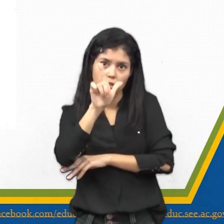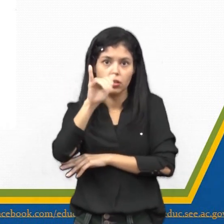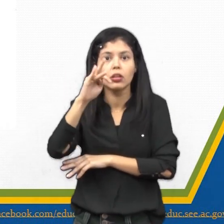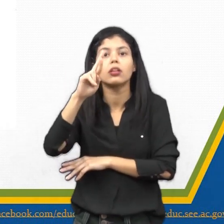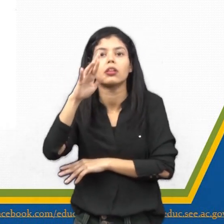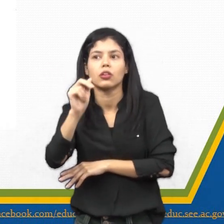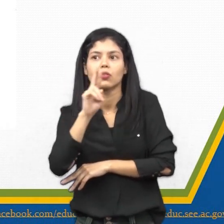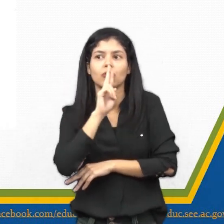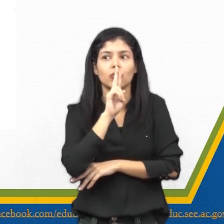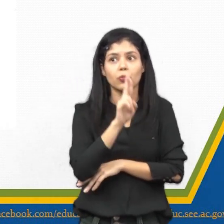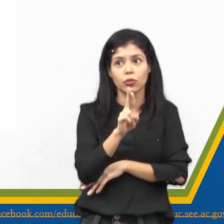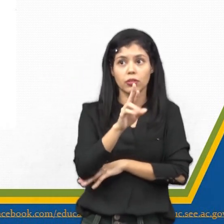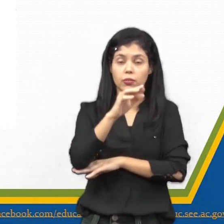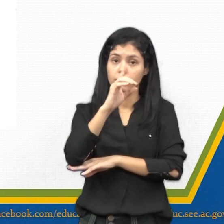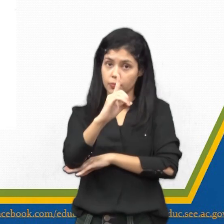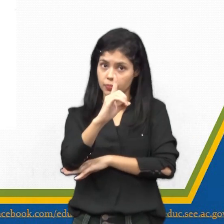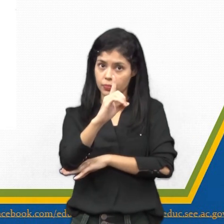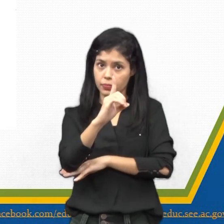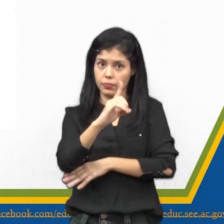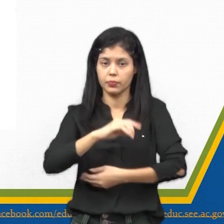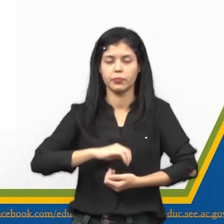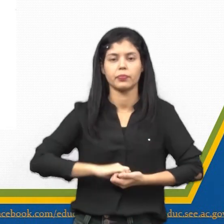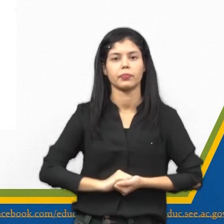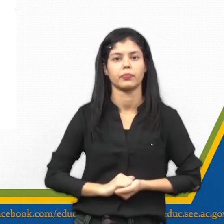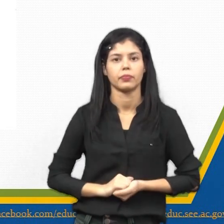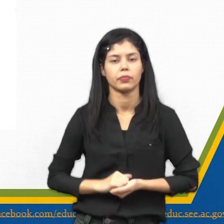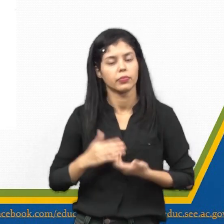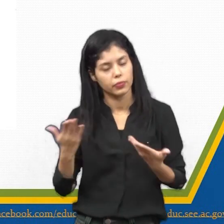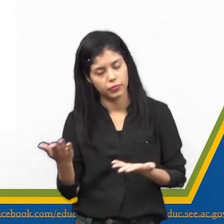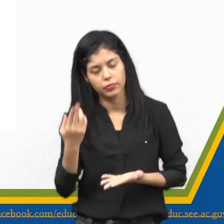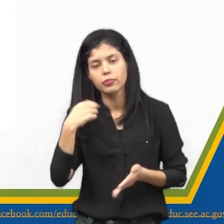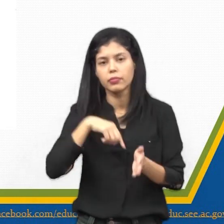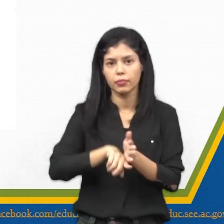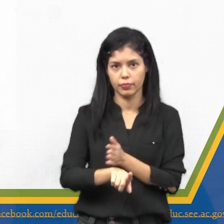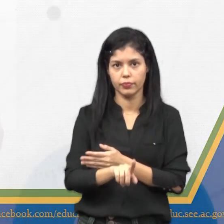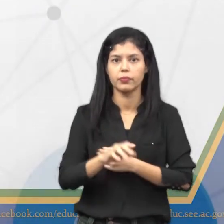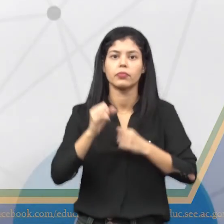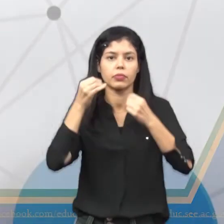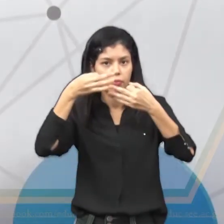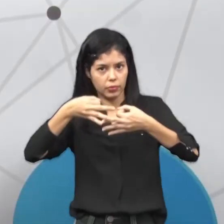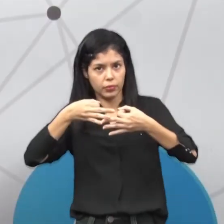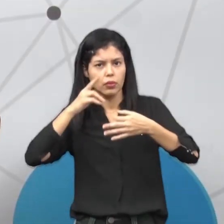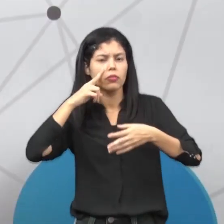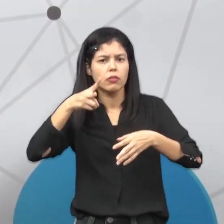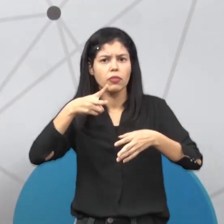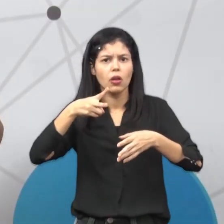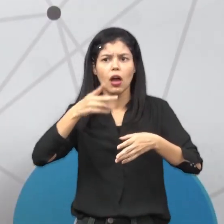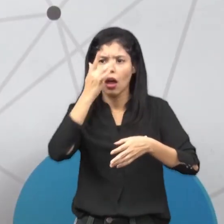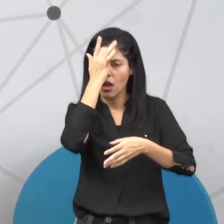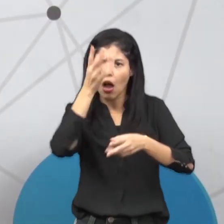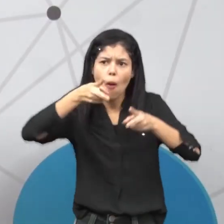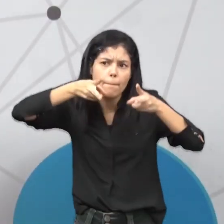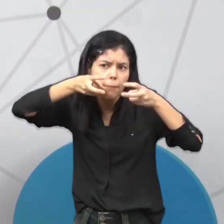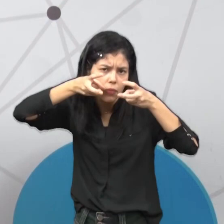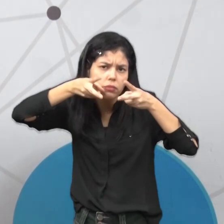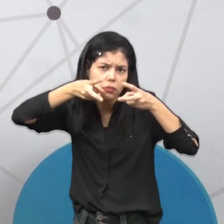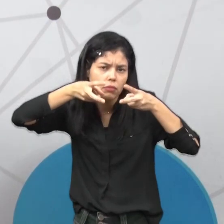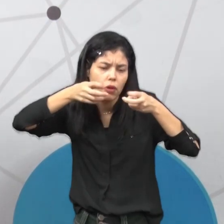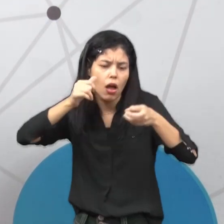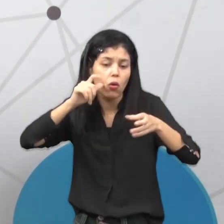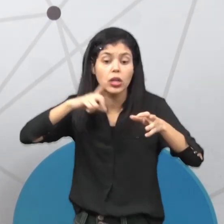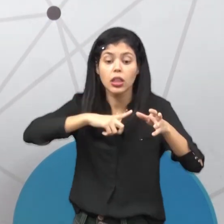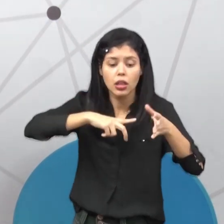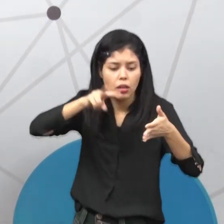à letra D da nossa questão. Certo? Você viu, é uma questão de você observar o que você